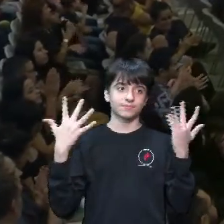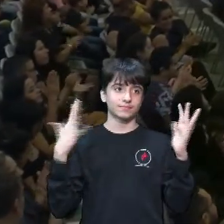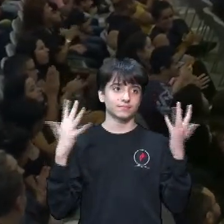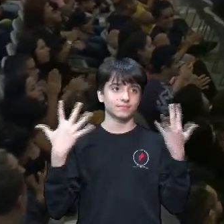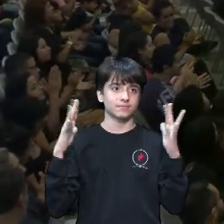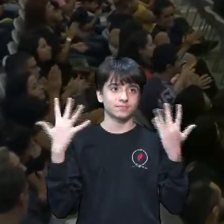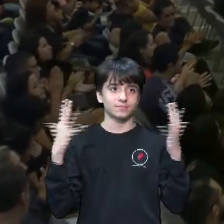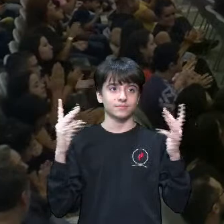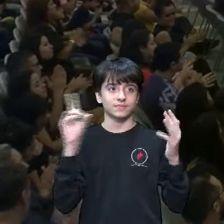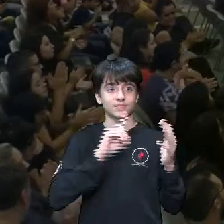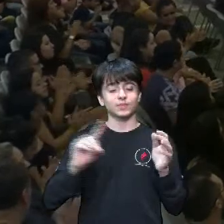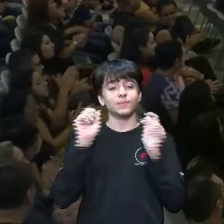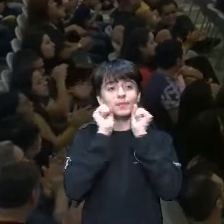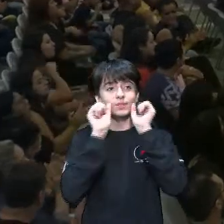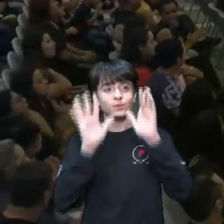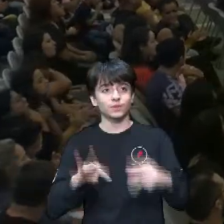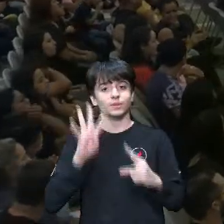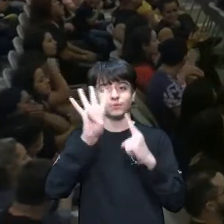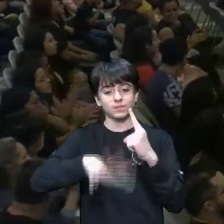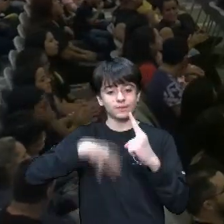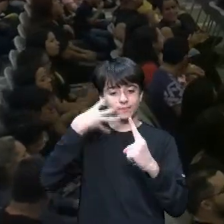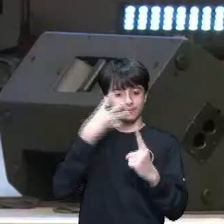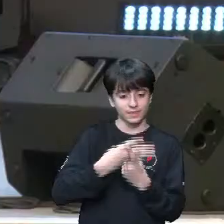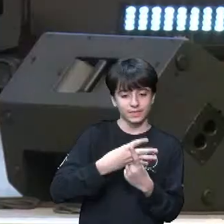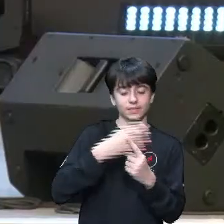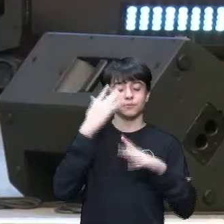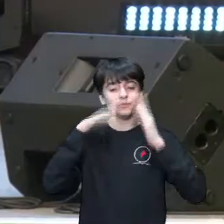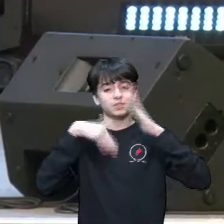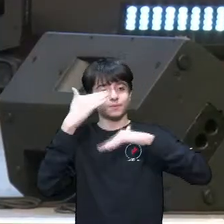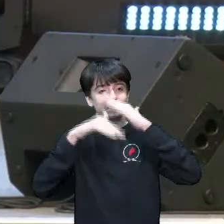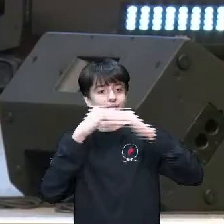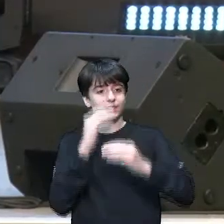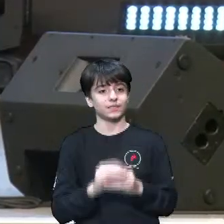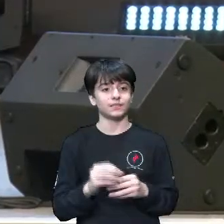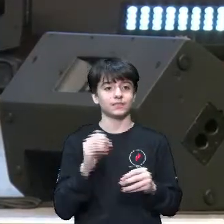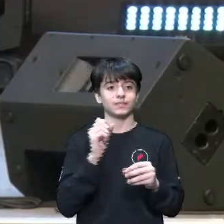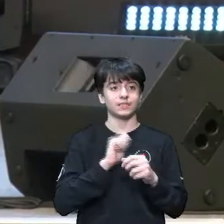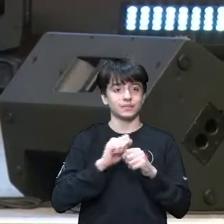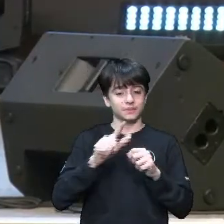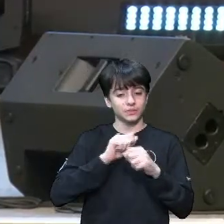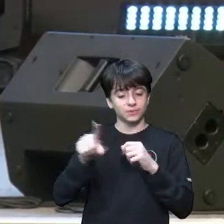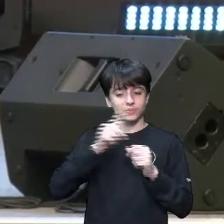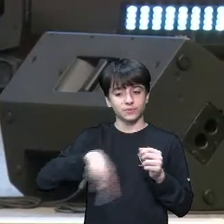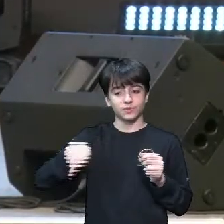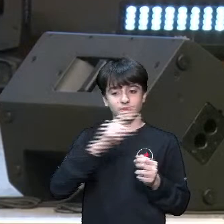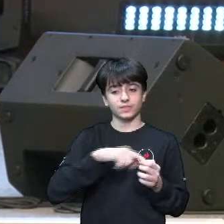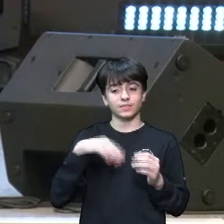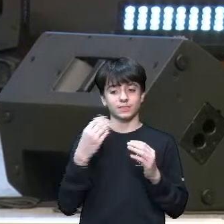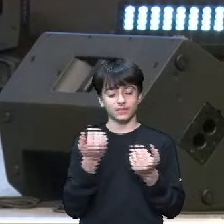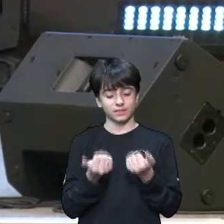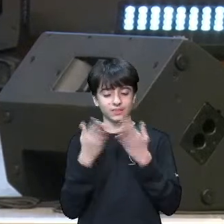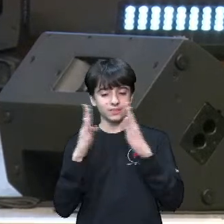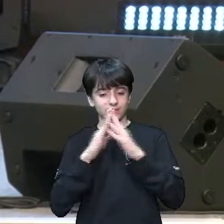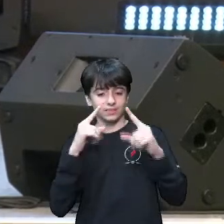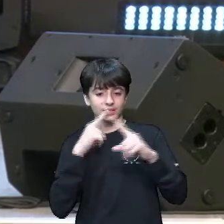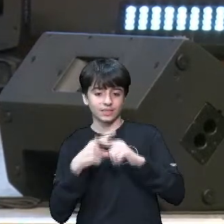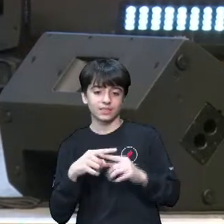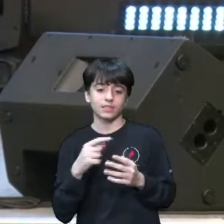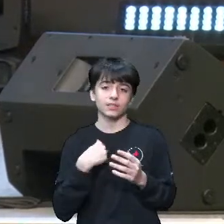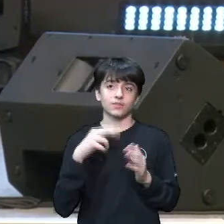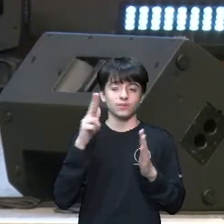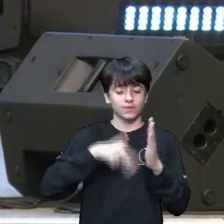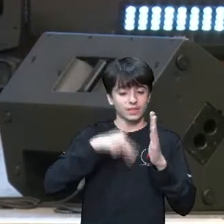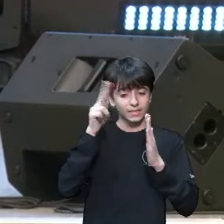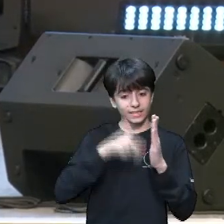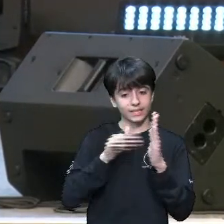Deus abençoe, multiplique, prospere a semente que vocês estão plantando aqui na casa de Deus. Eu vou ler um texto da palavra para a